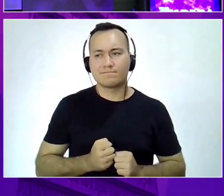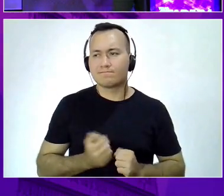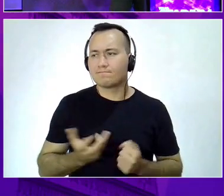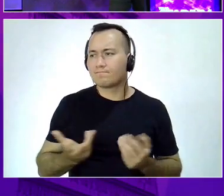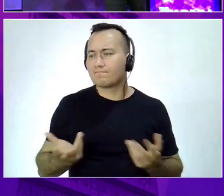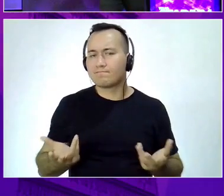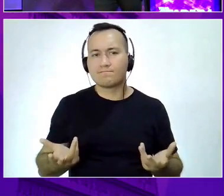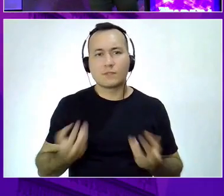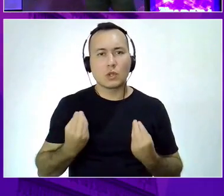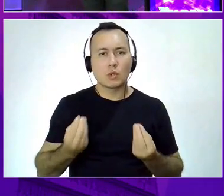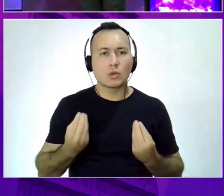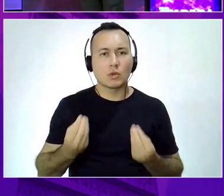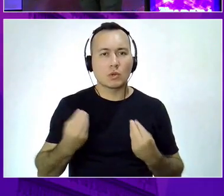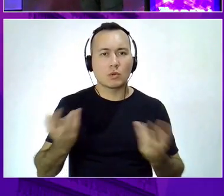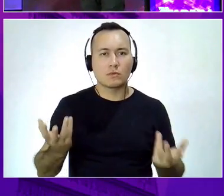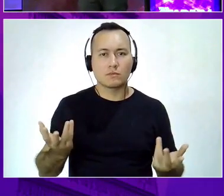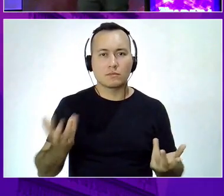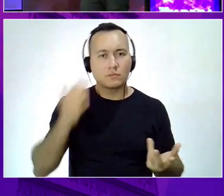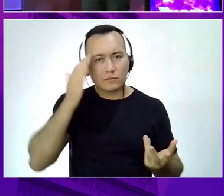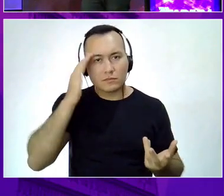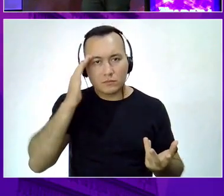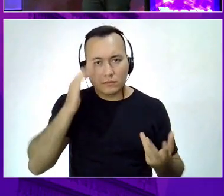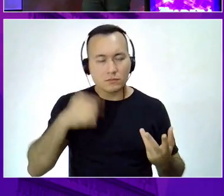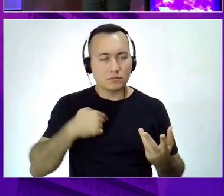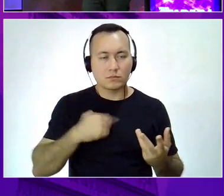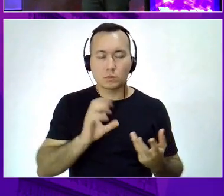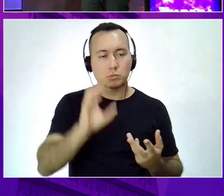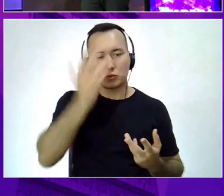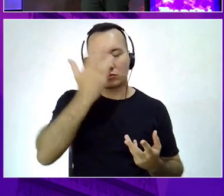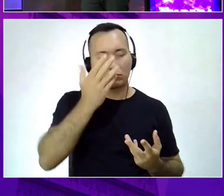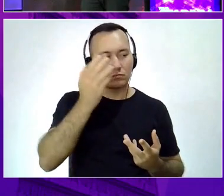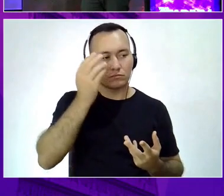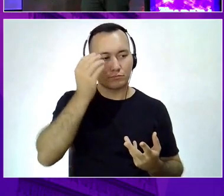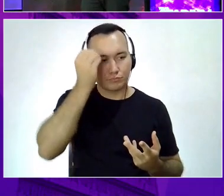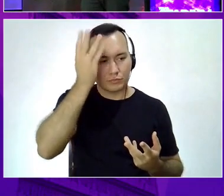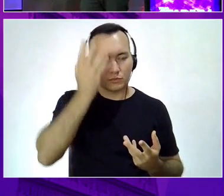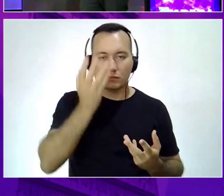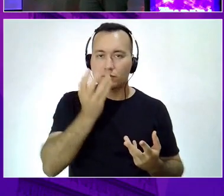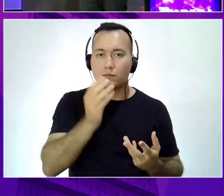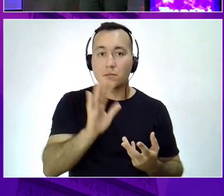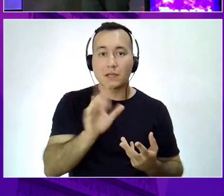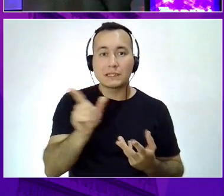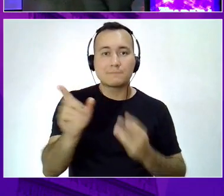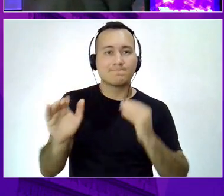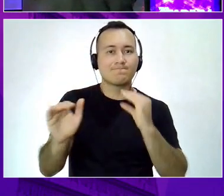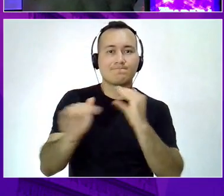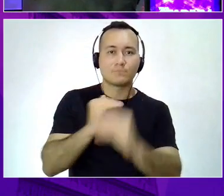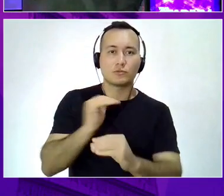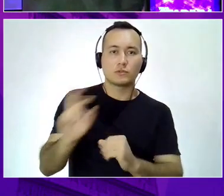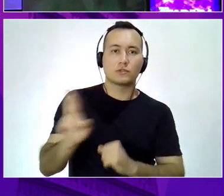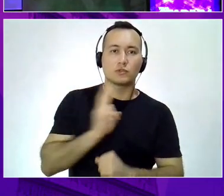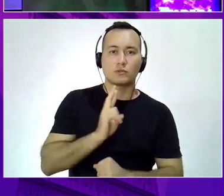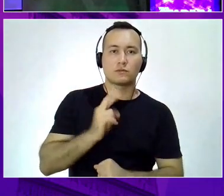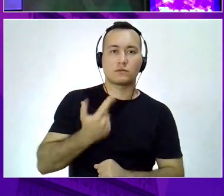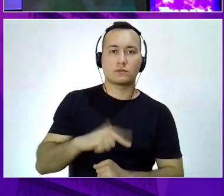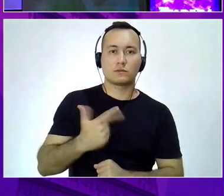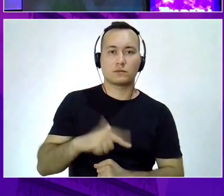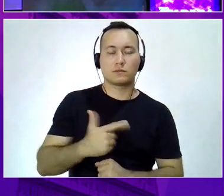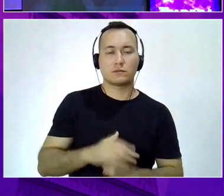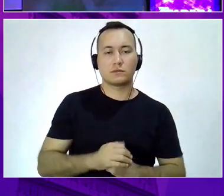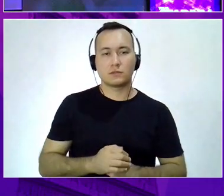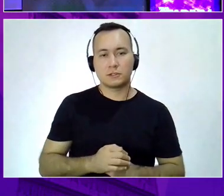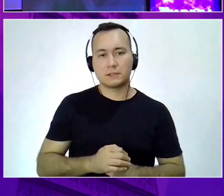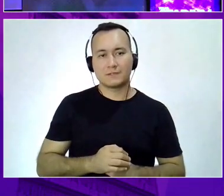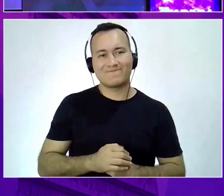aplicações por questão de falta de pensamento, né, de fluxos. Mas beleza, isso aqui é só um